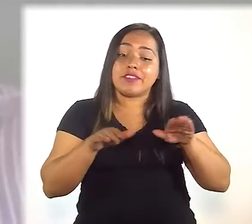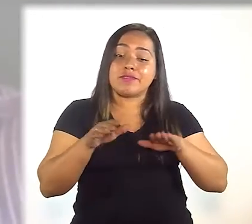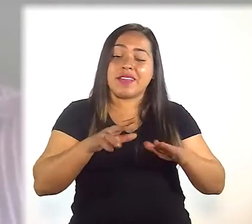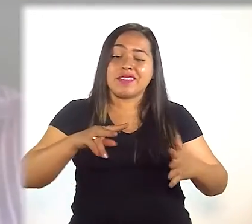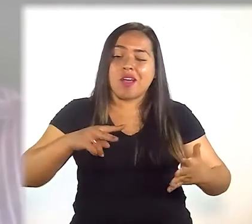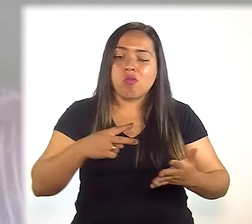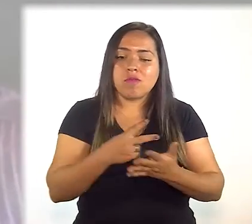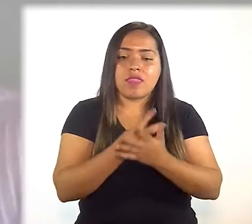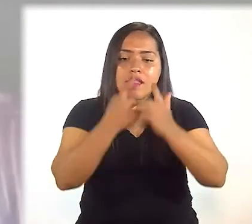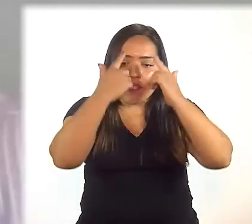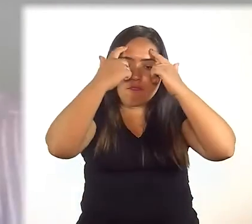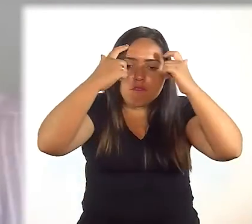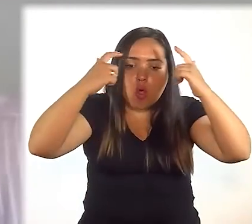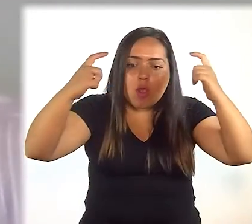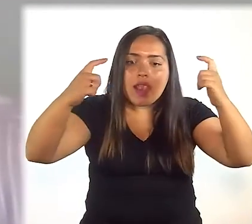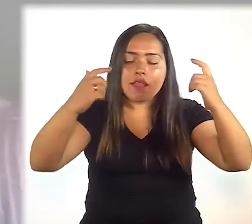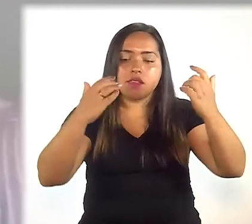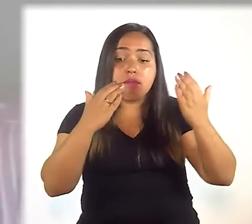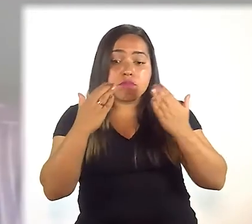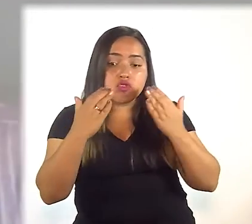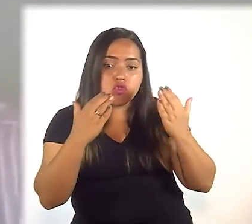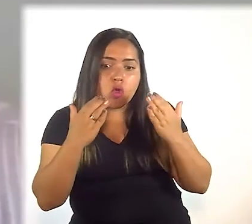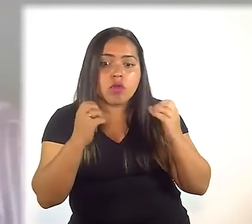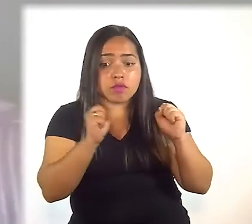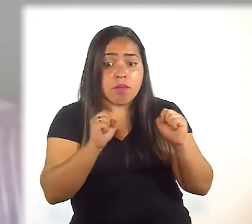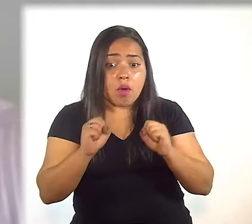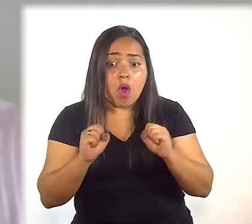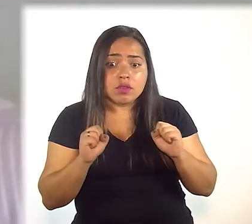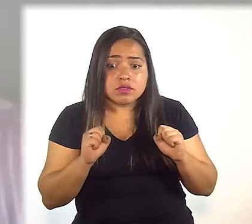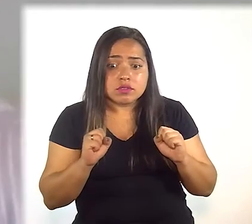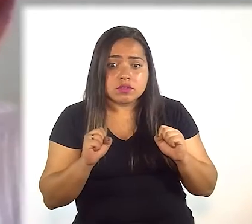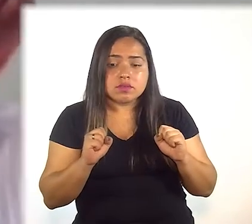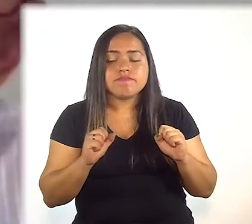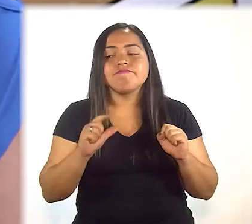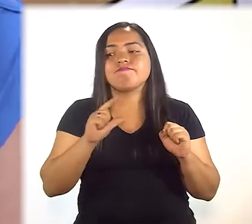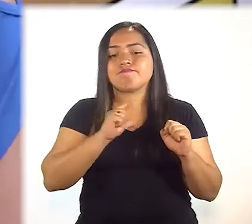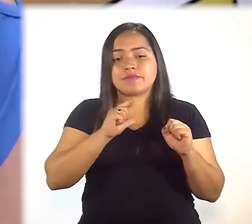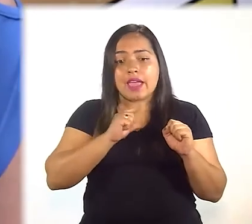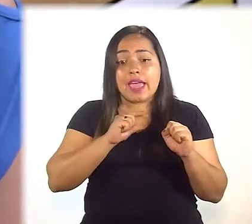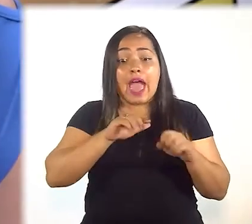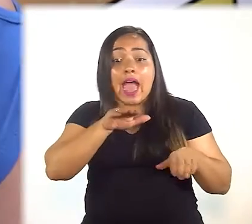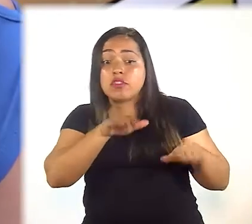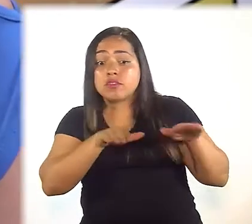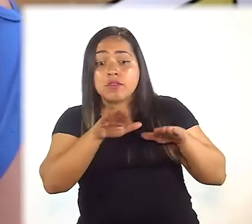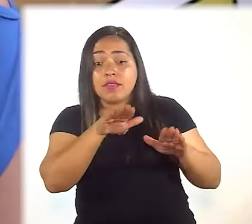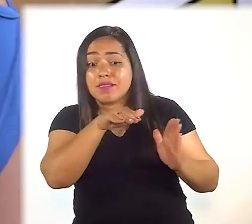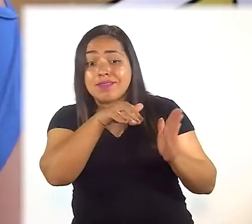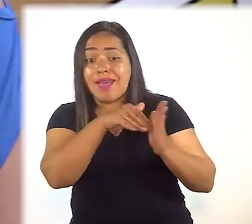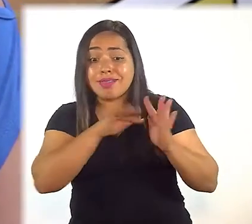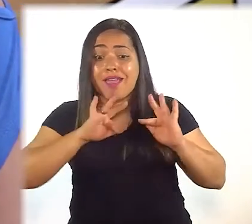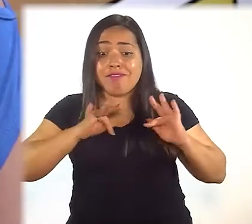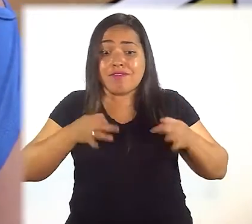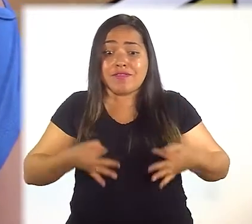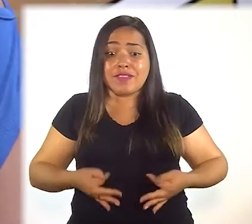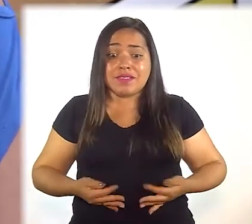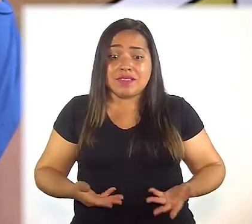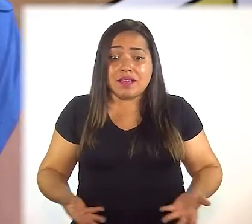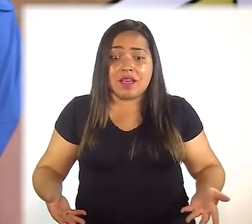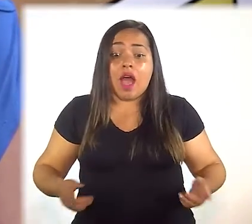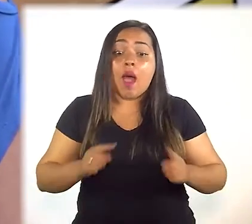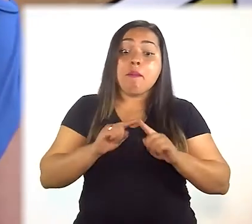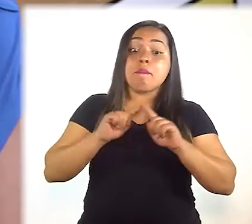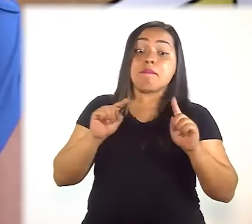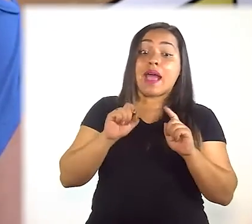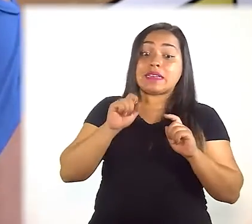como aprofundar a investigação. Então, assim, é quando entra, talvez, a violência que não